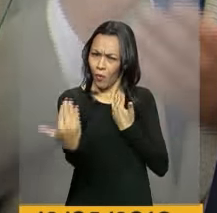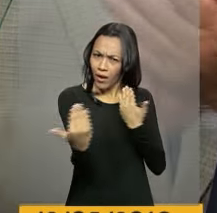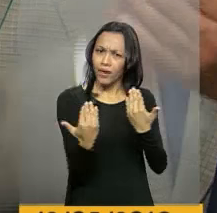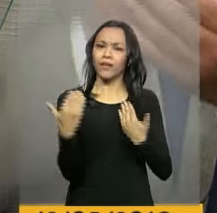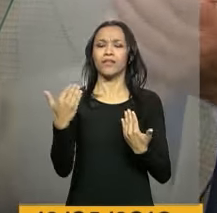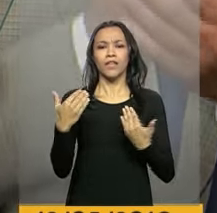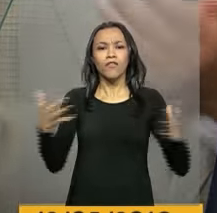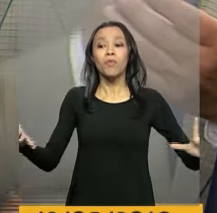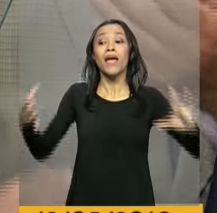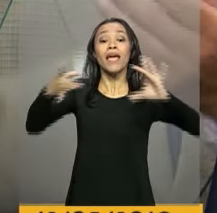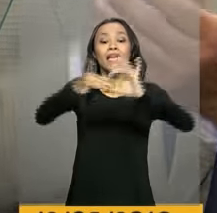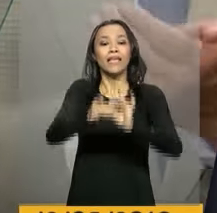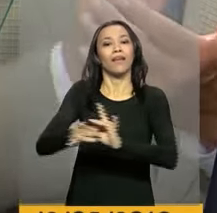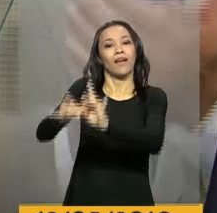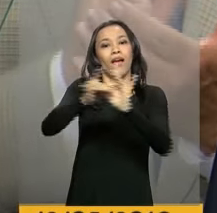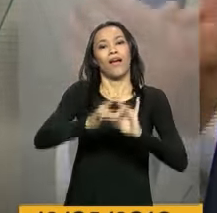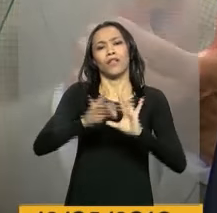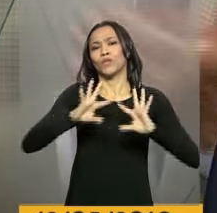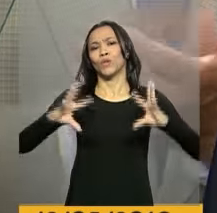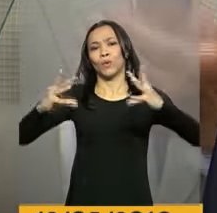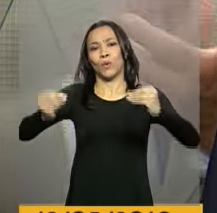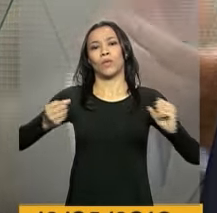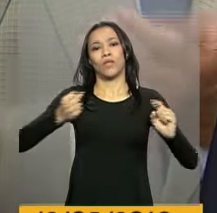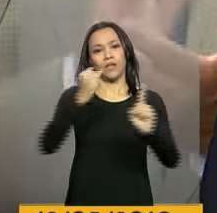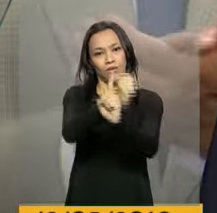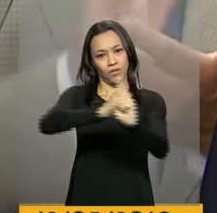a sociedade brasileira